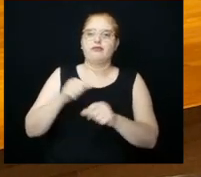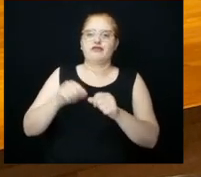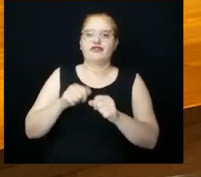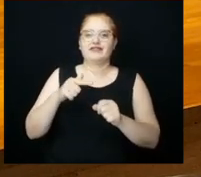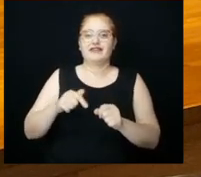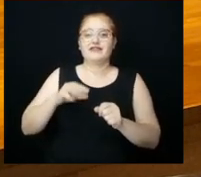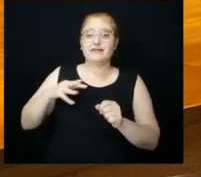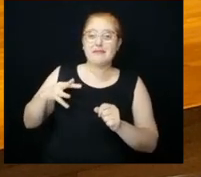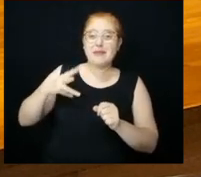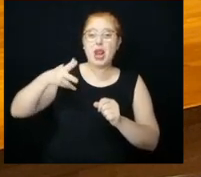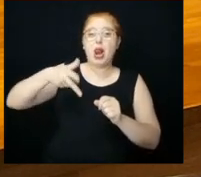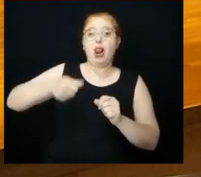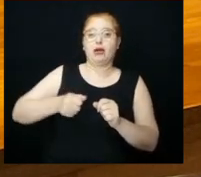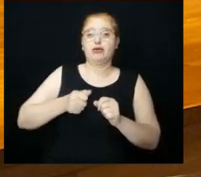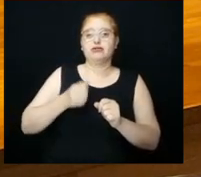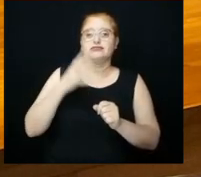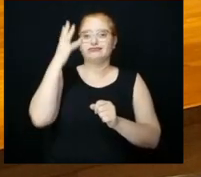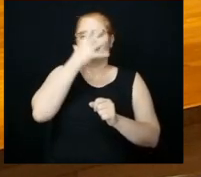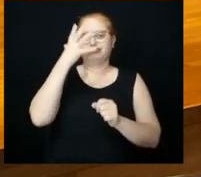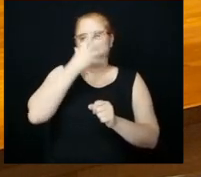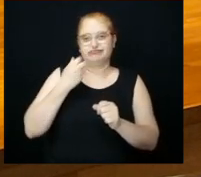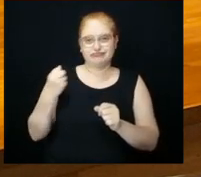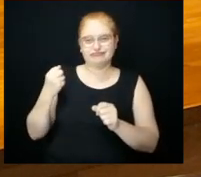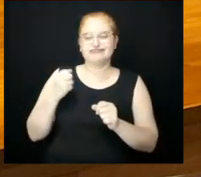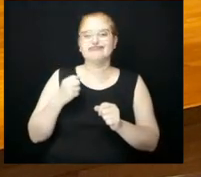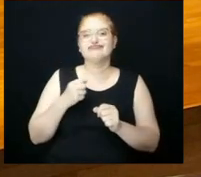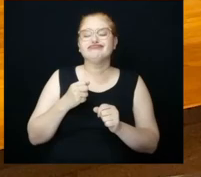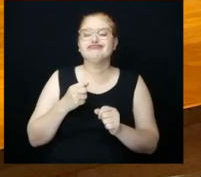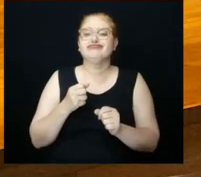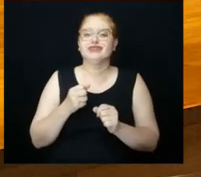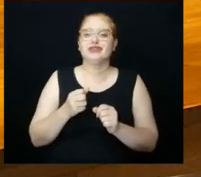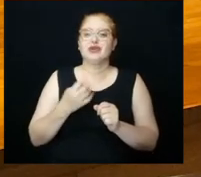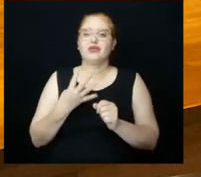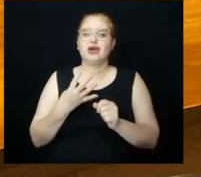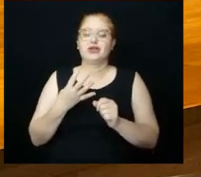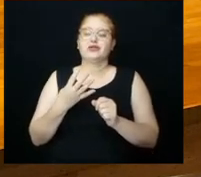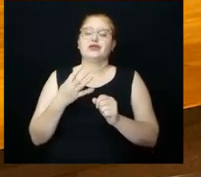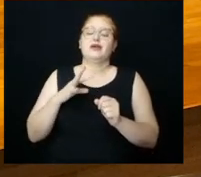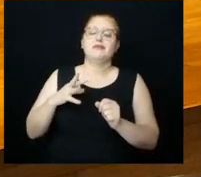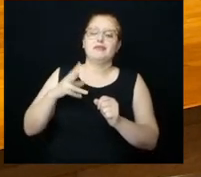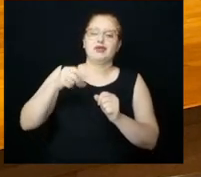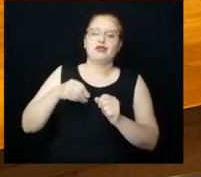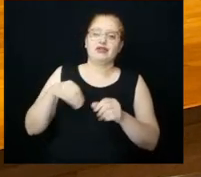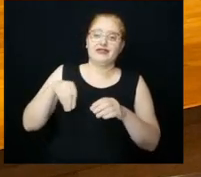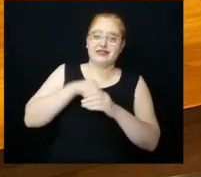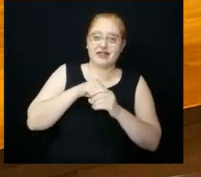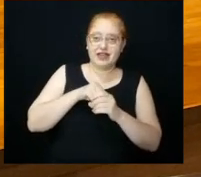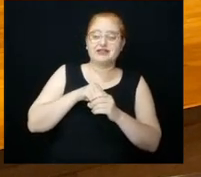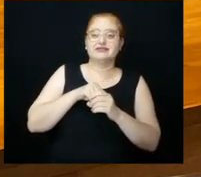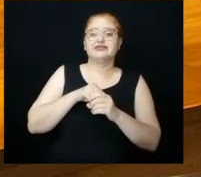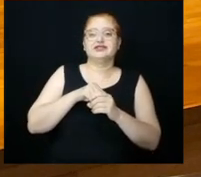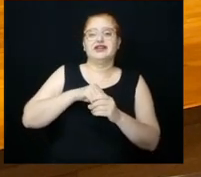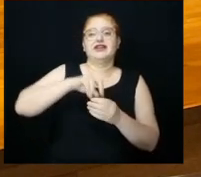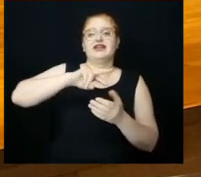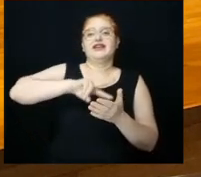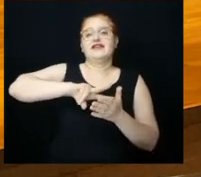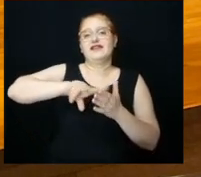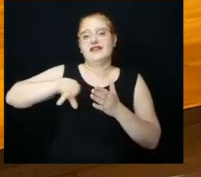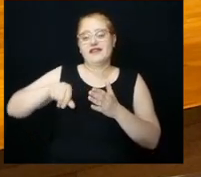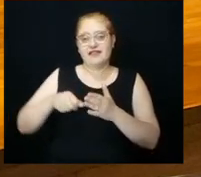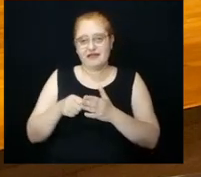de refugiados, 4 milhões internos, 3 milhões externos. Isso é uma marca muito forte na